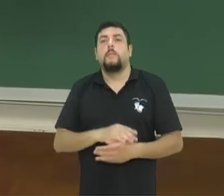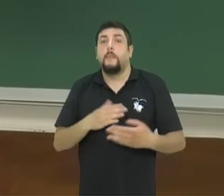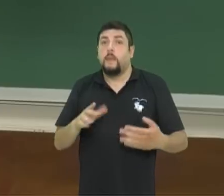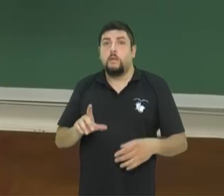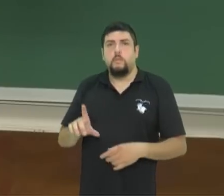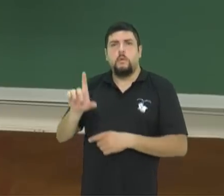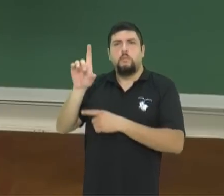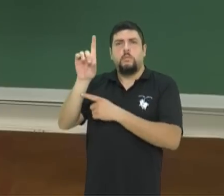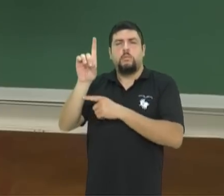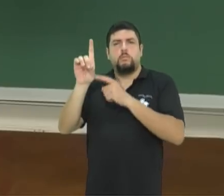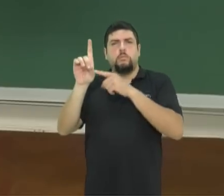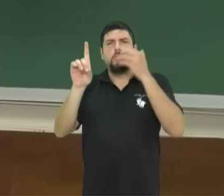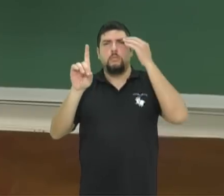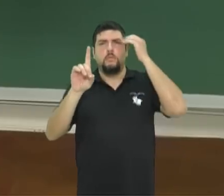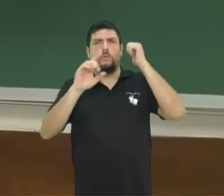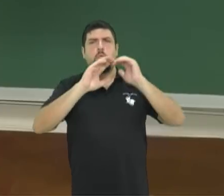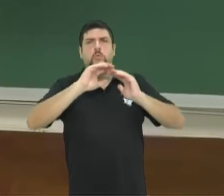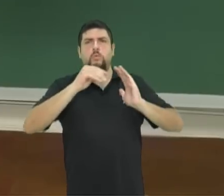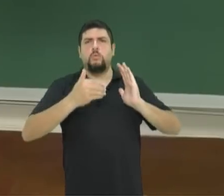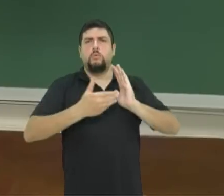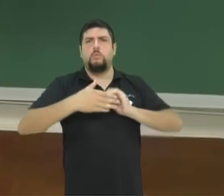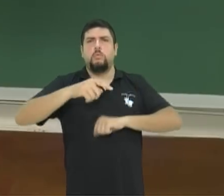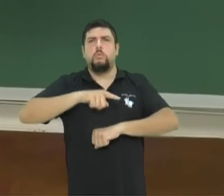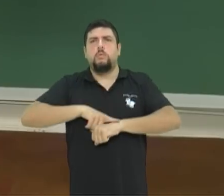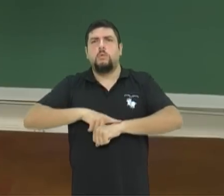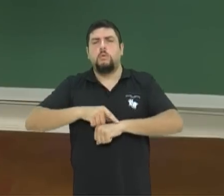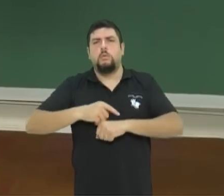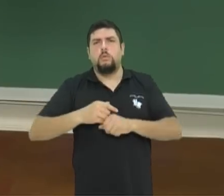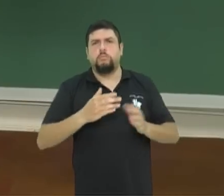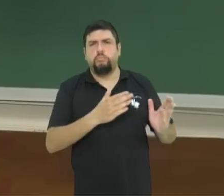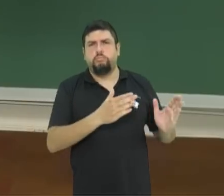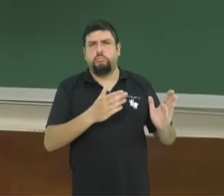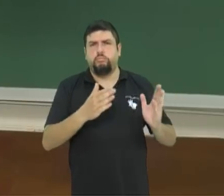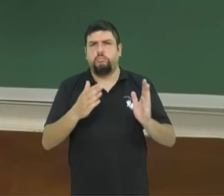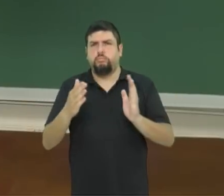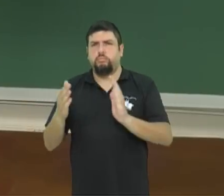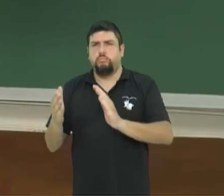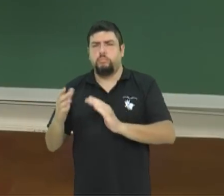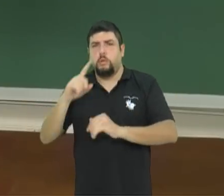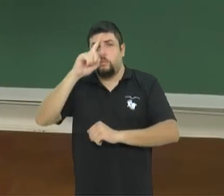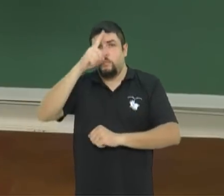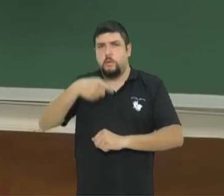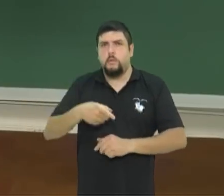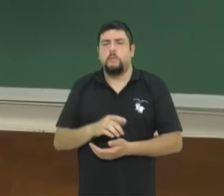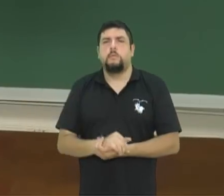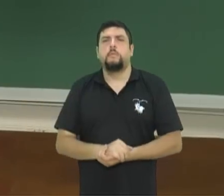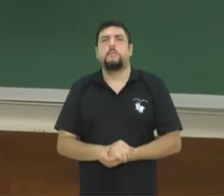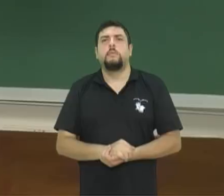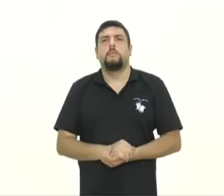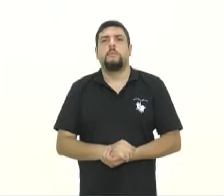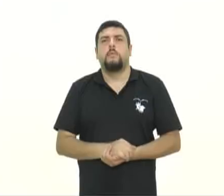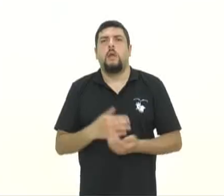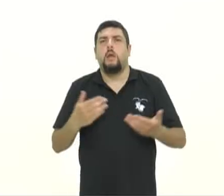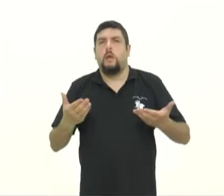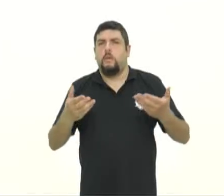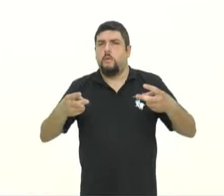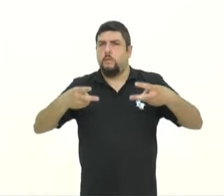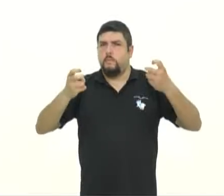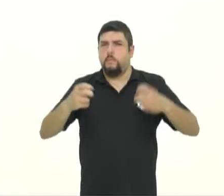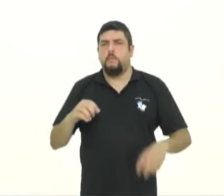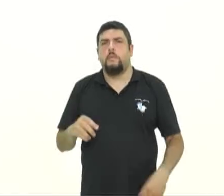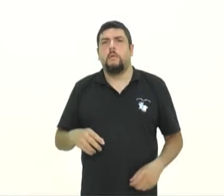em início da mitologia grega, era o deus do tempo. Ok? Então, observem aqui agora nesse slide a